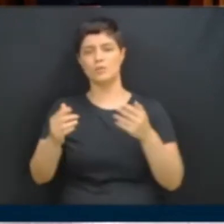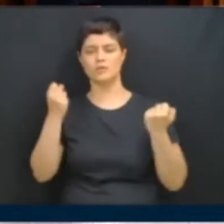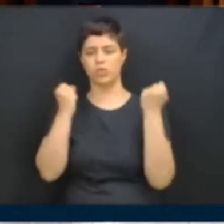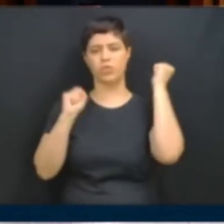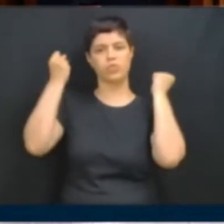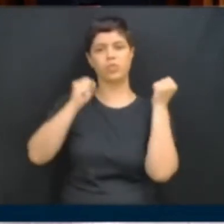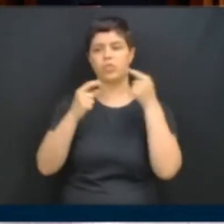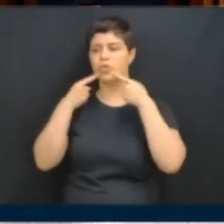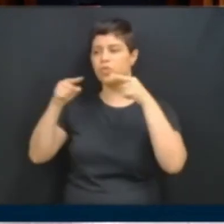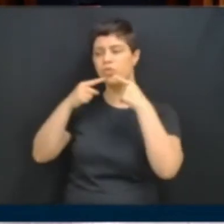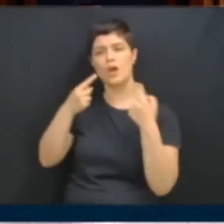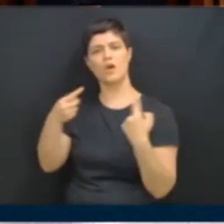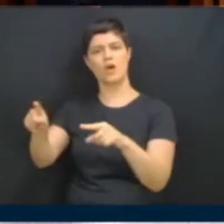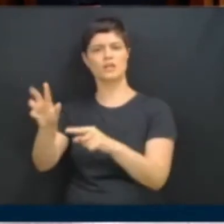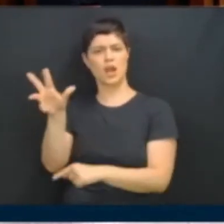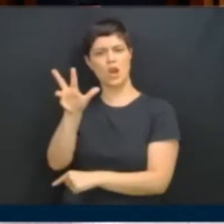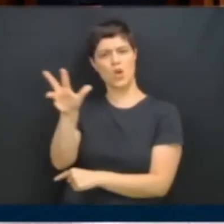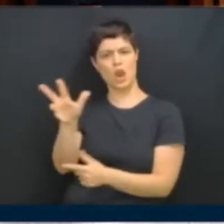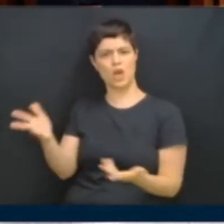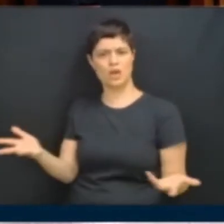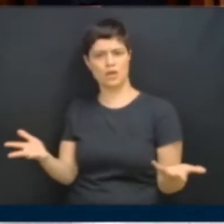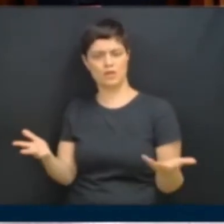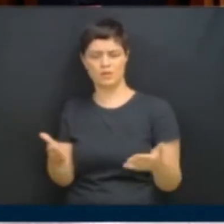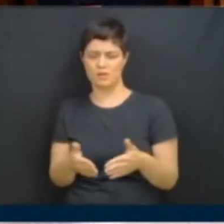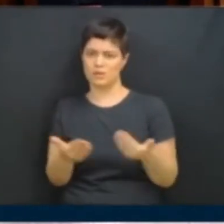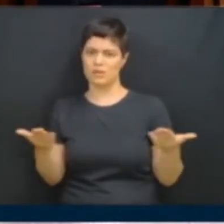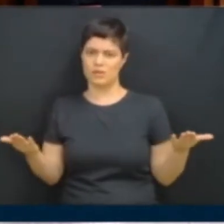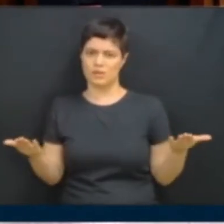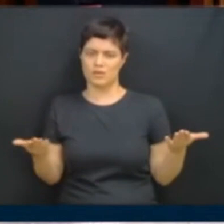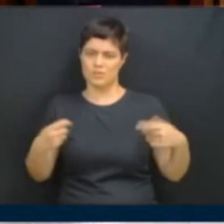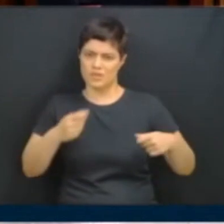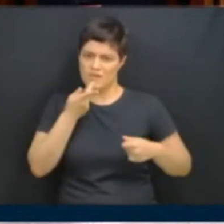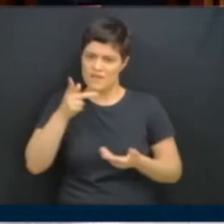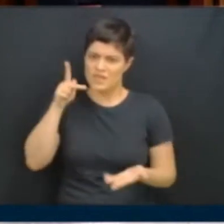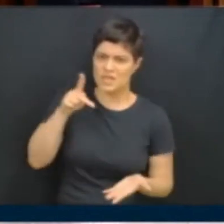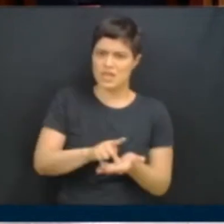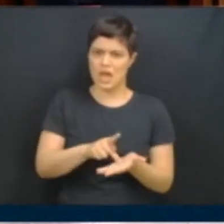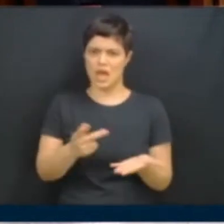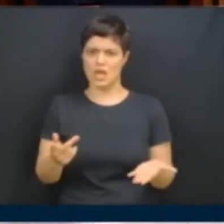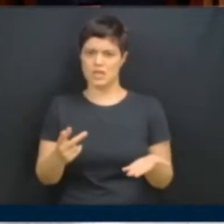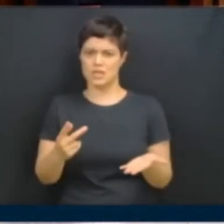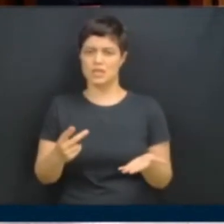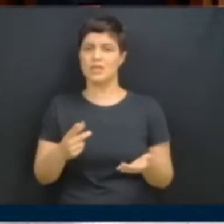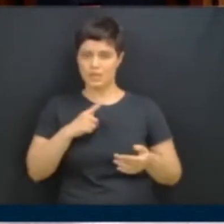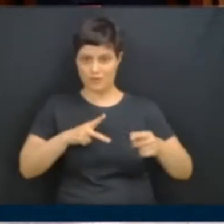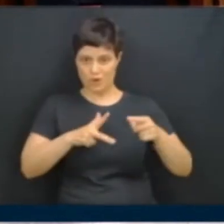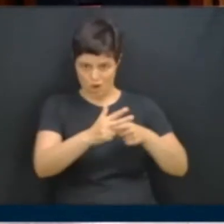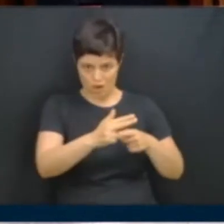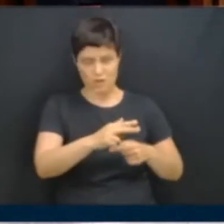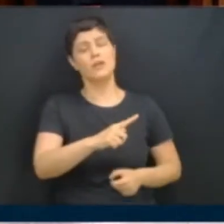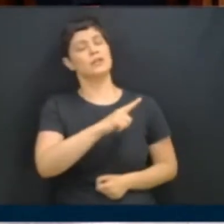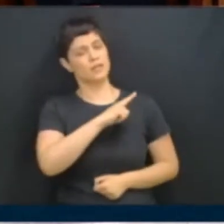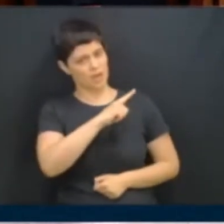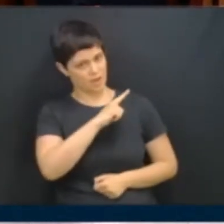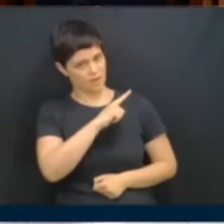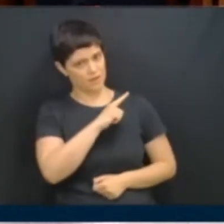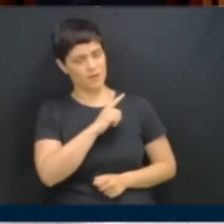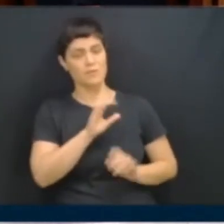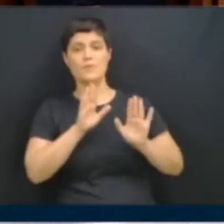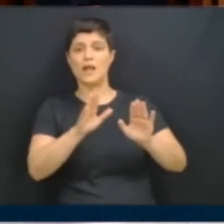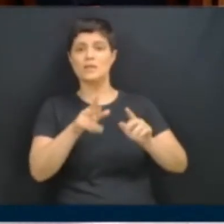falar a verdade. Não pode distorcer um fato. Houve o corte? Houve. Primeira coisa, era